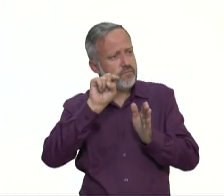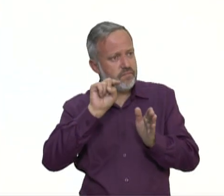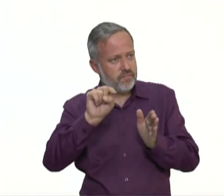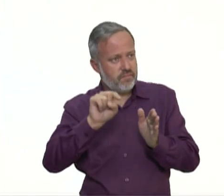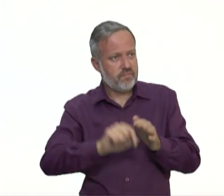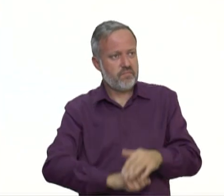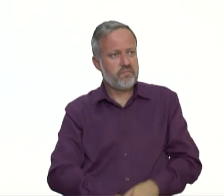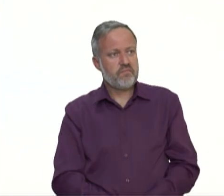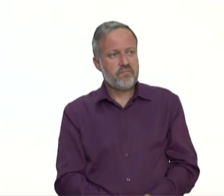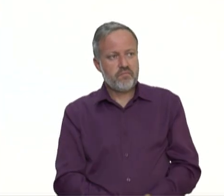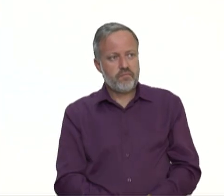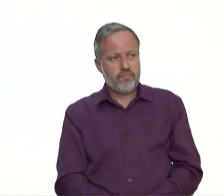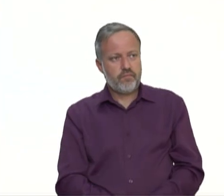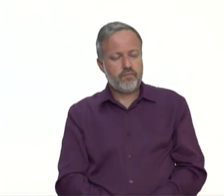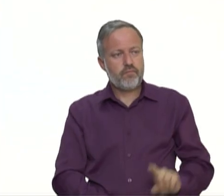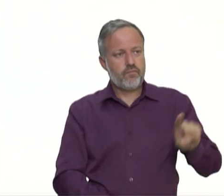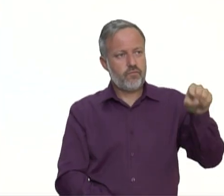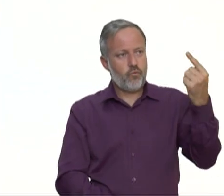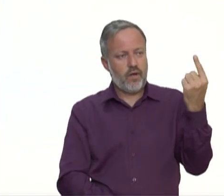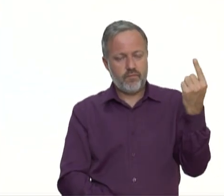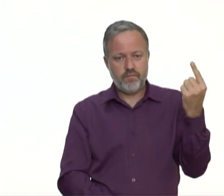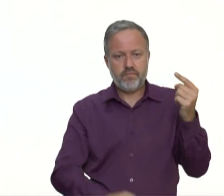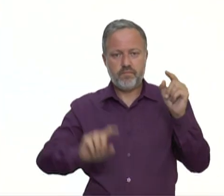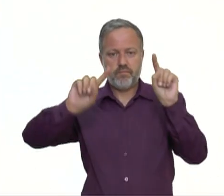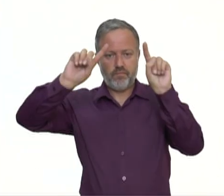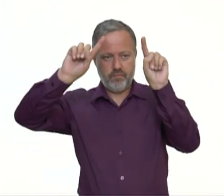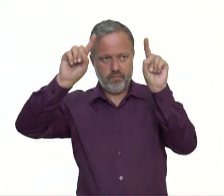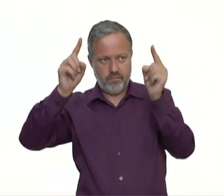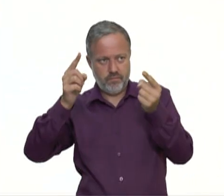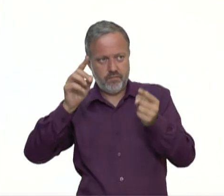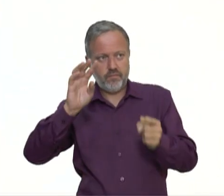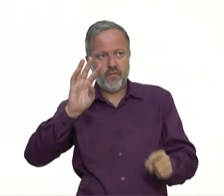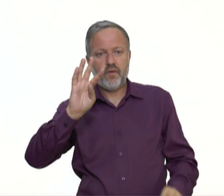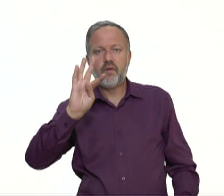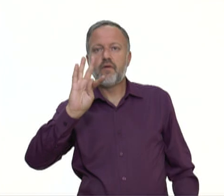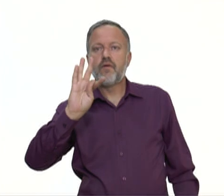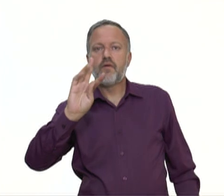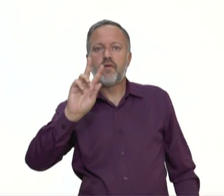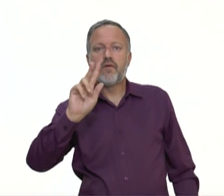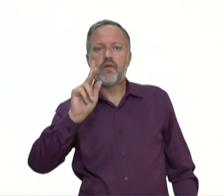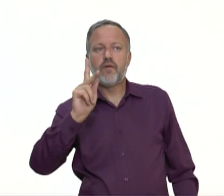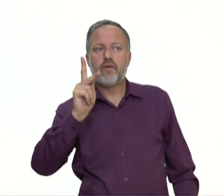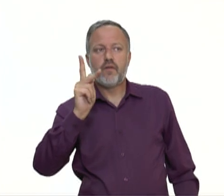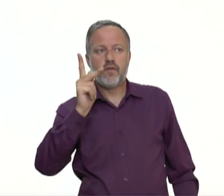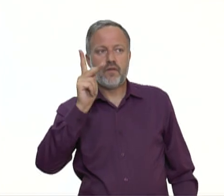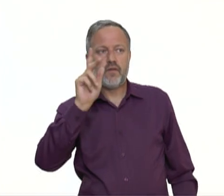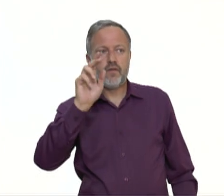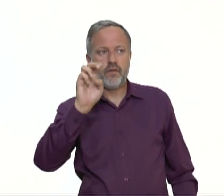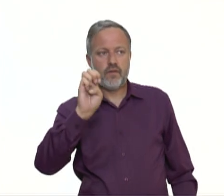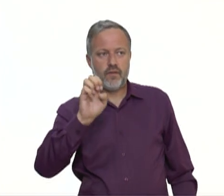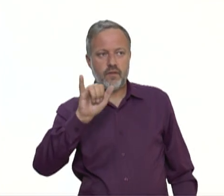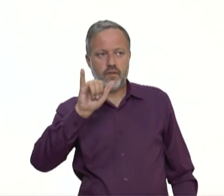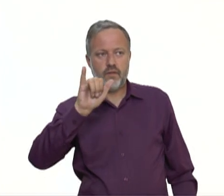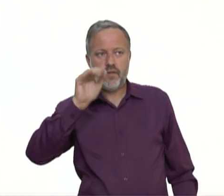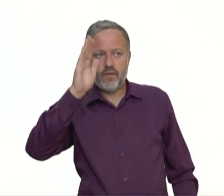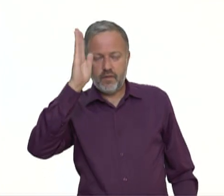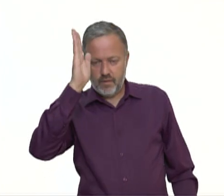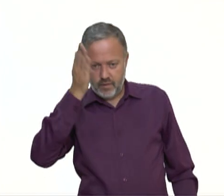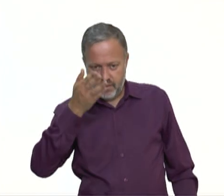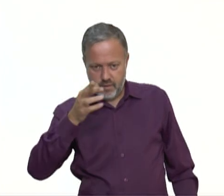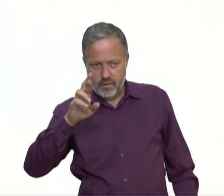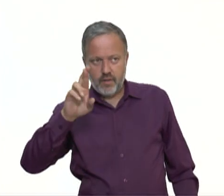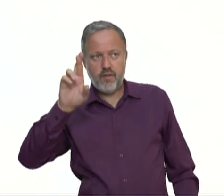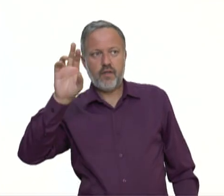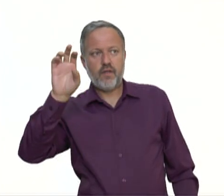Exercise number 1. Blank, they read. the instructions before they turned on